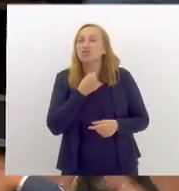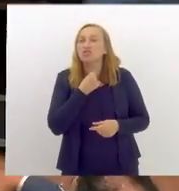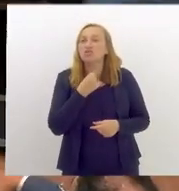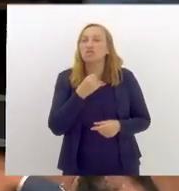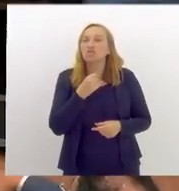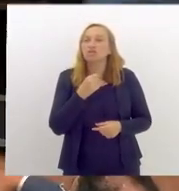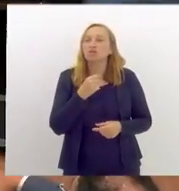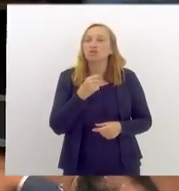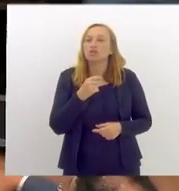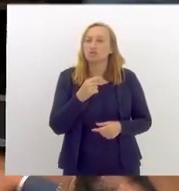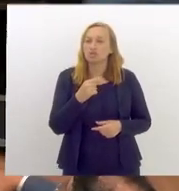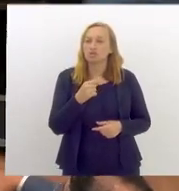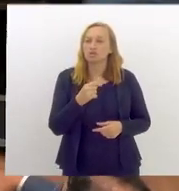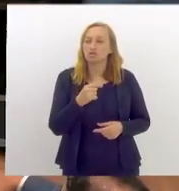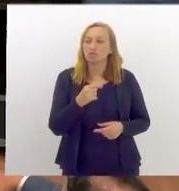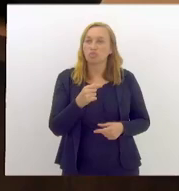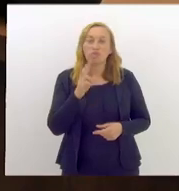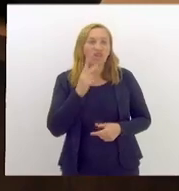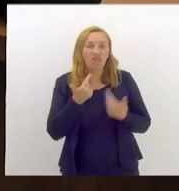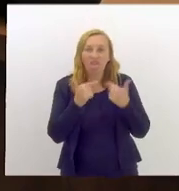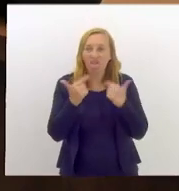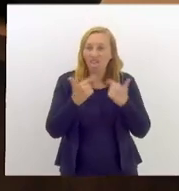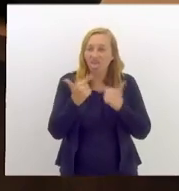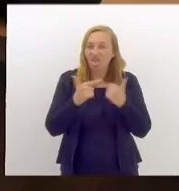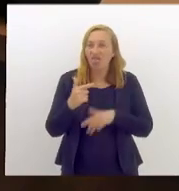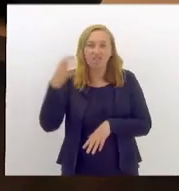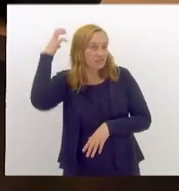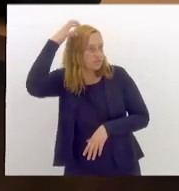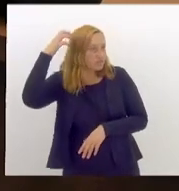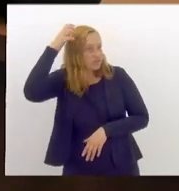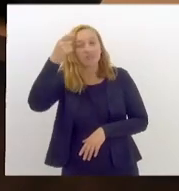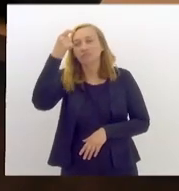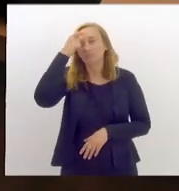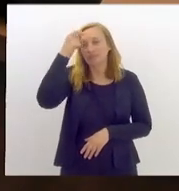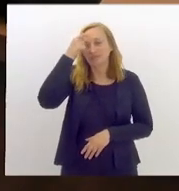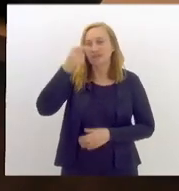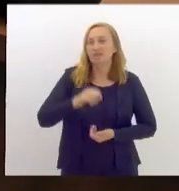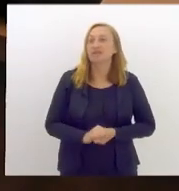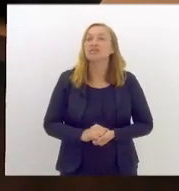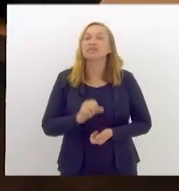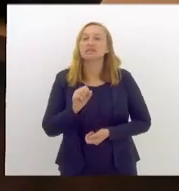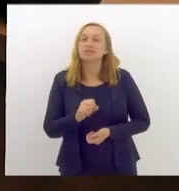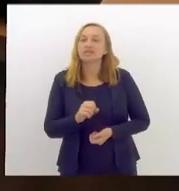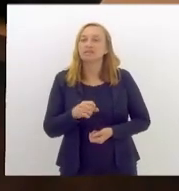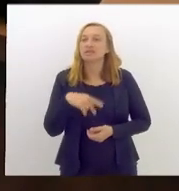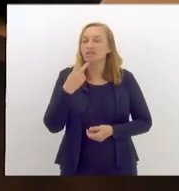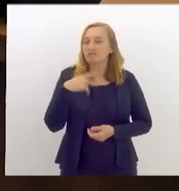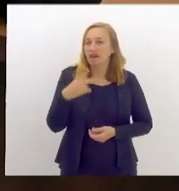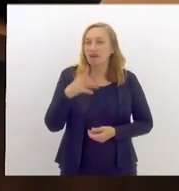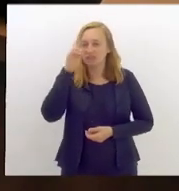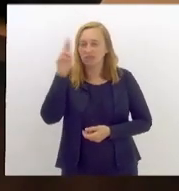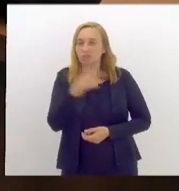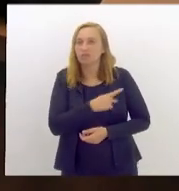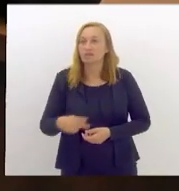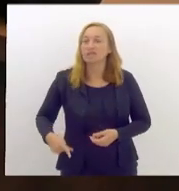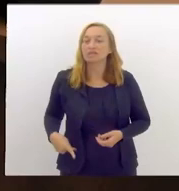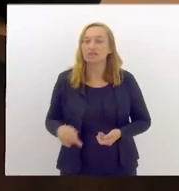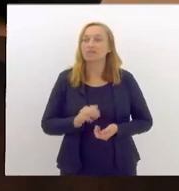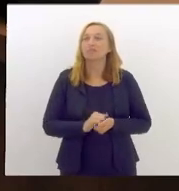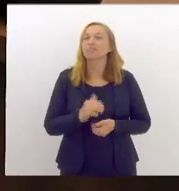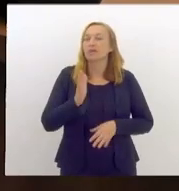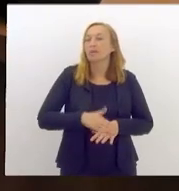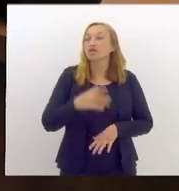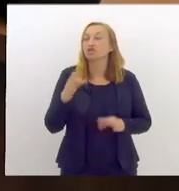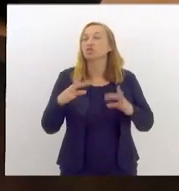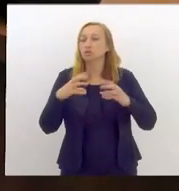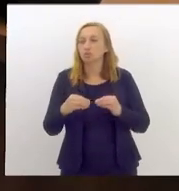quando Ri e faz um escárnio a memória de Marielle Franco é disso que se trata assim o presidente se trata mais